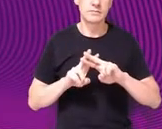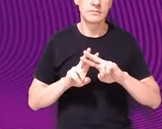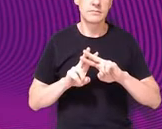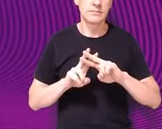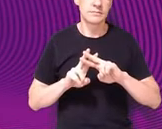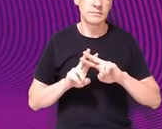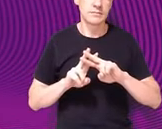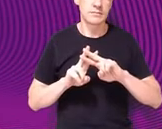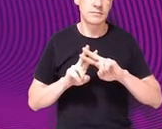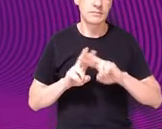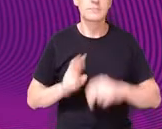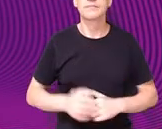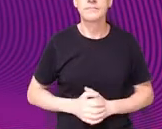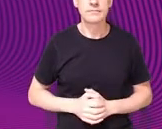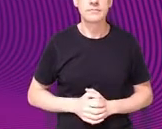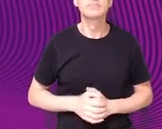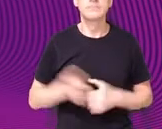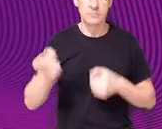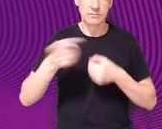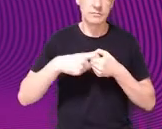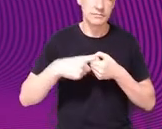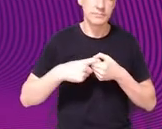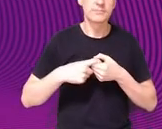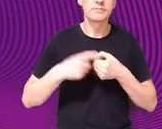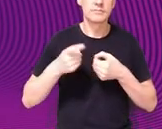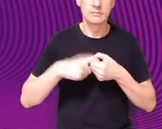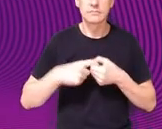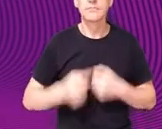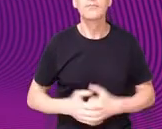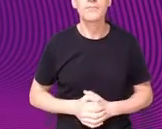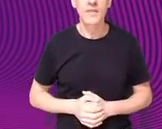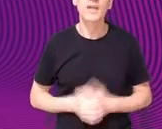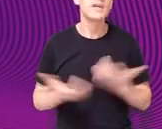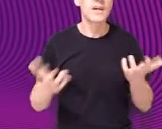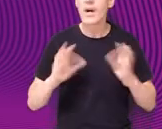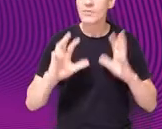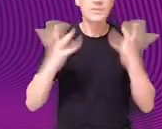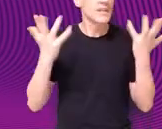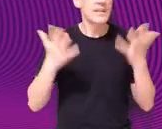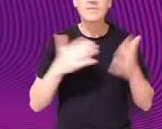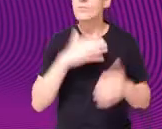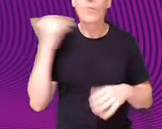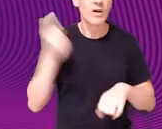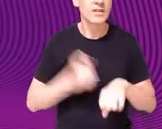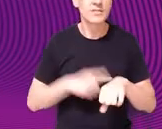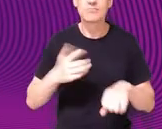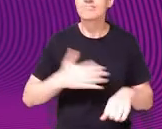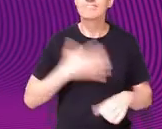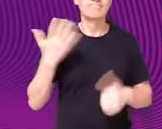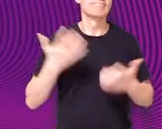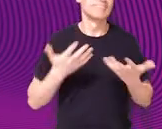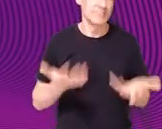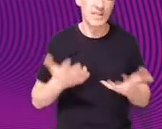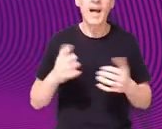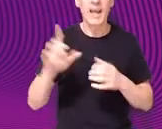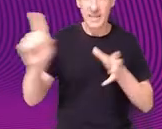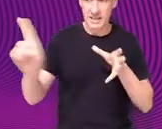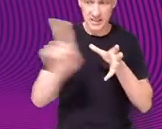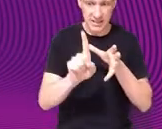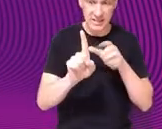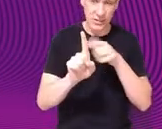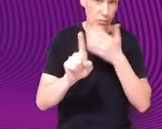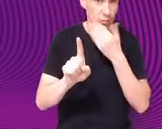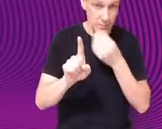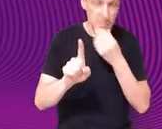A morte súbita ronda muito esses pacientes, e no caso desse paciente aqui que nós preparamos, nós o transplantamos e hoje ele